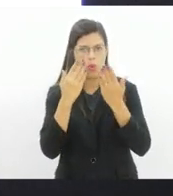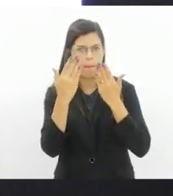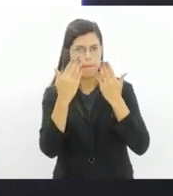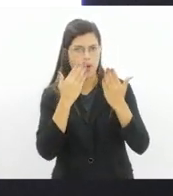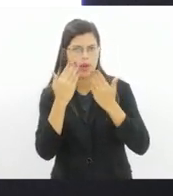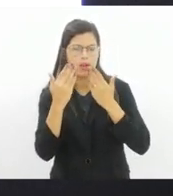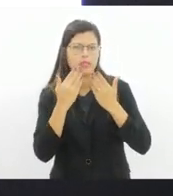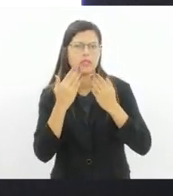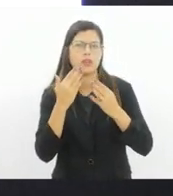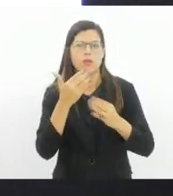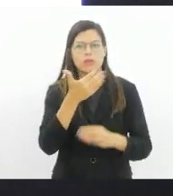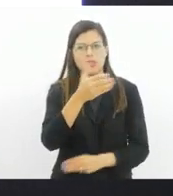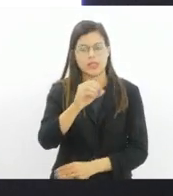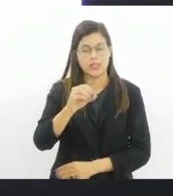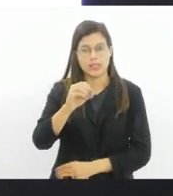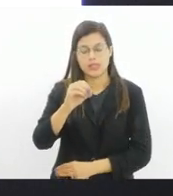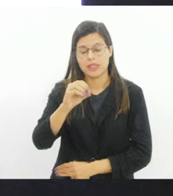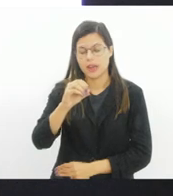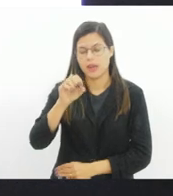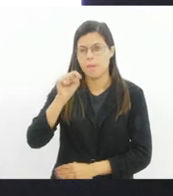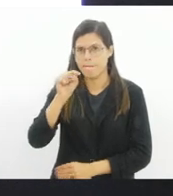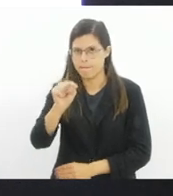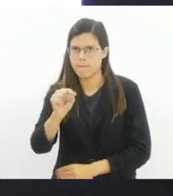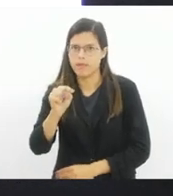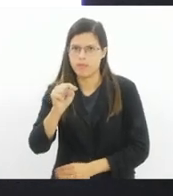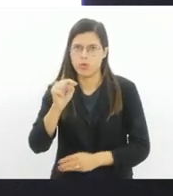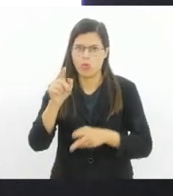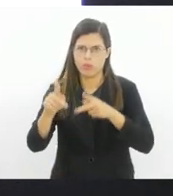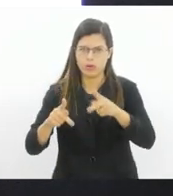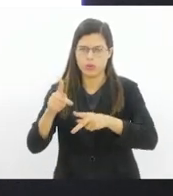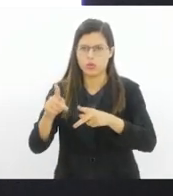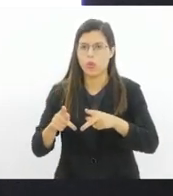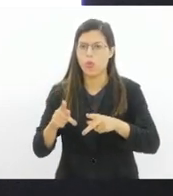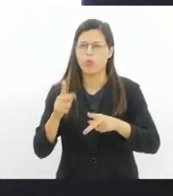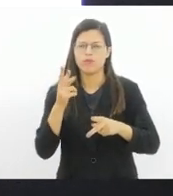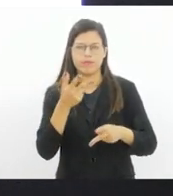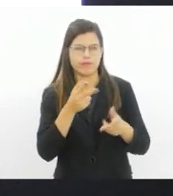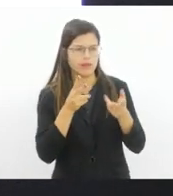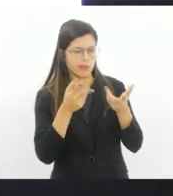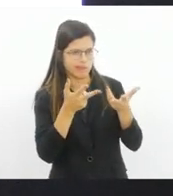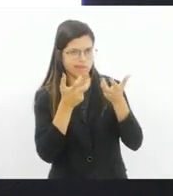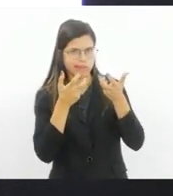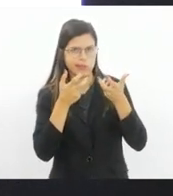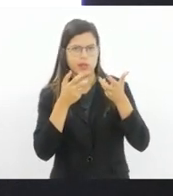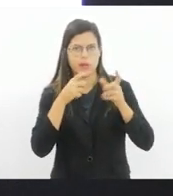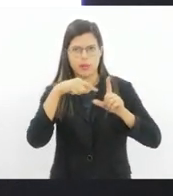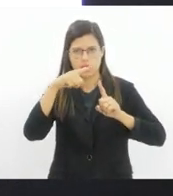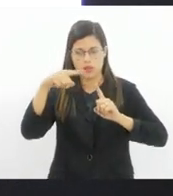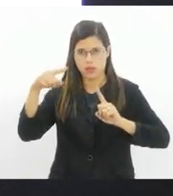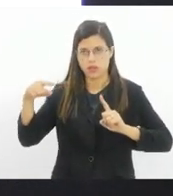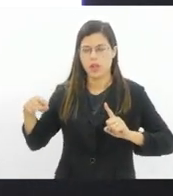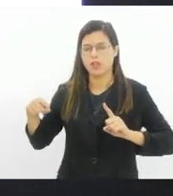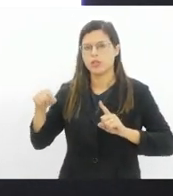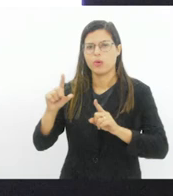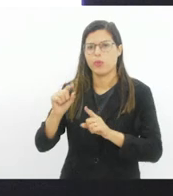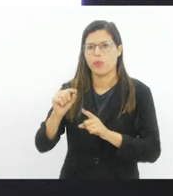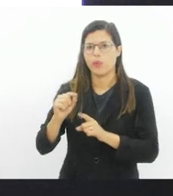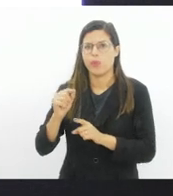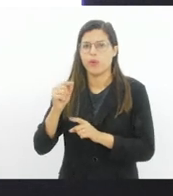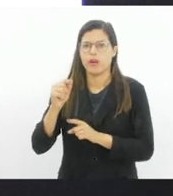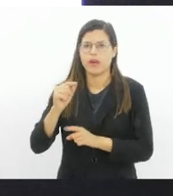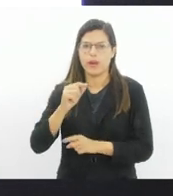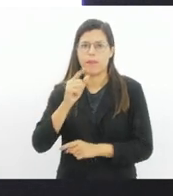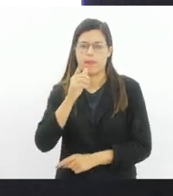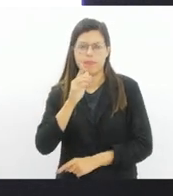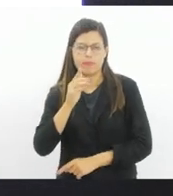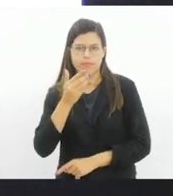mil habitantes. E aí, quando a gente olha para a taxa, chama a atenção a taxa das baixadas litorâneas, no caso do